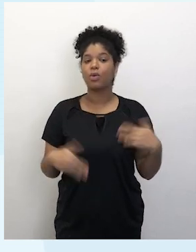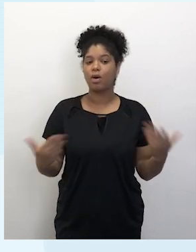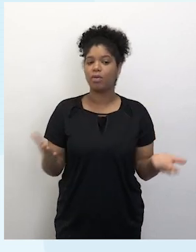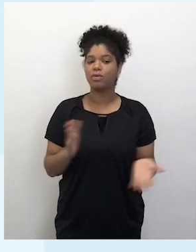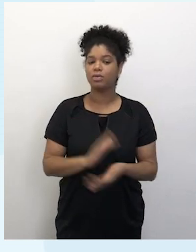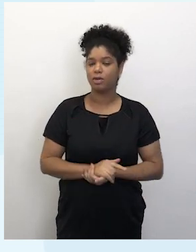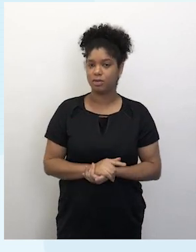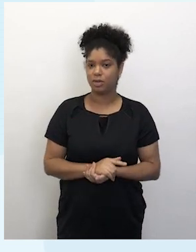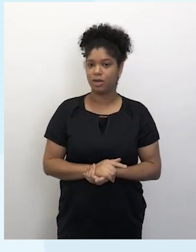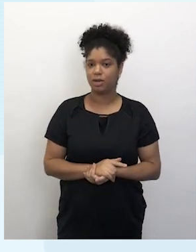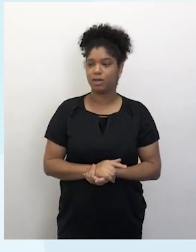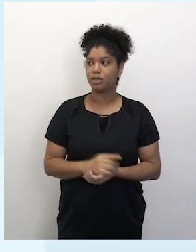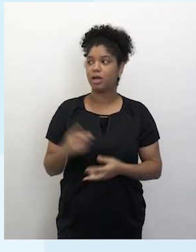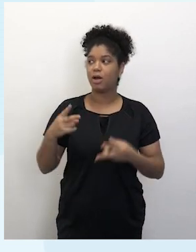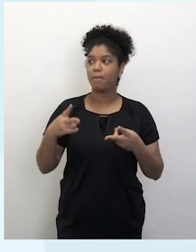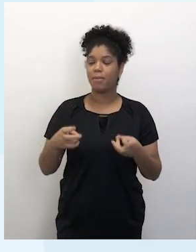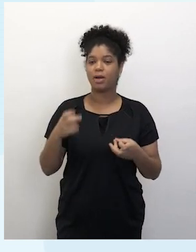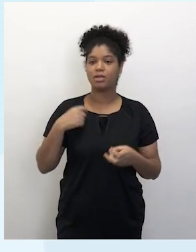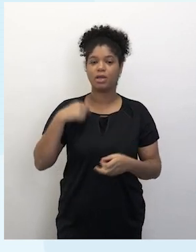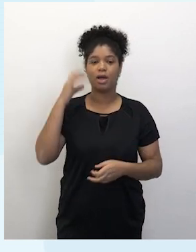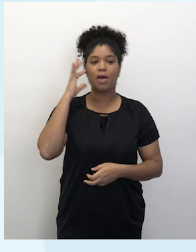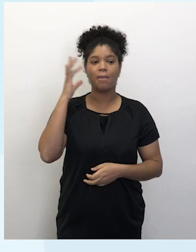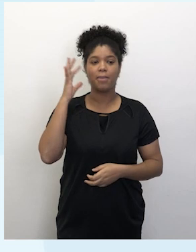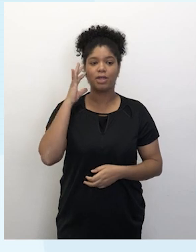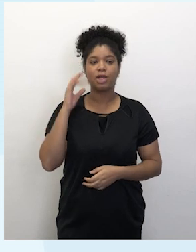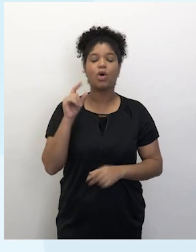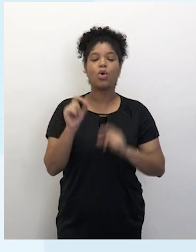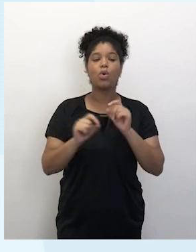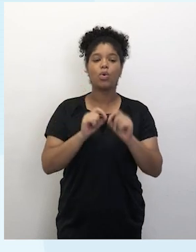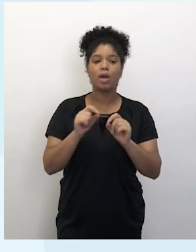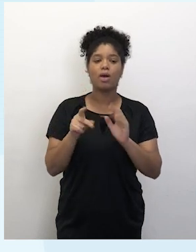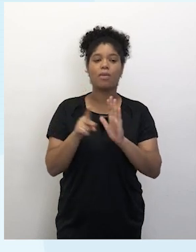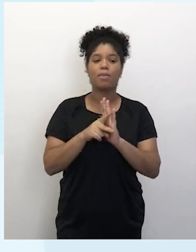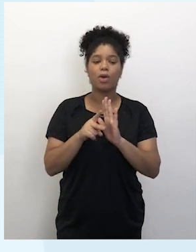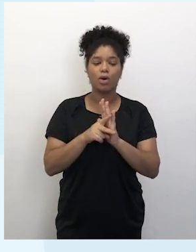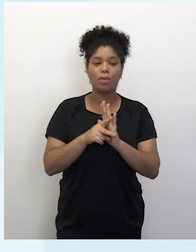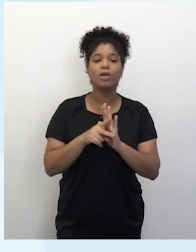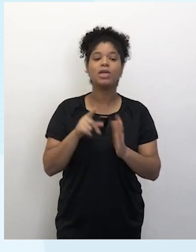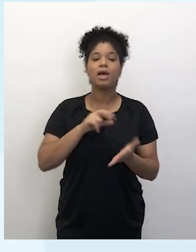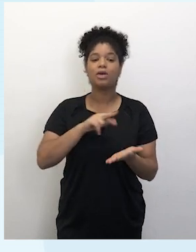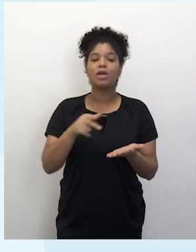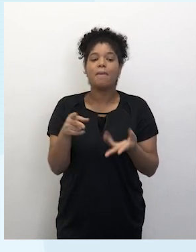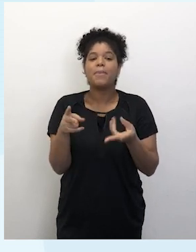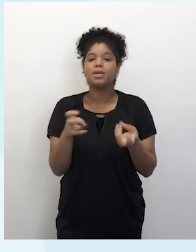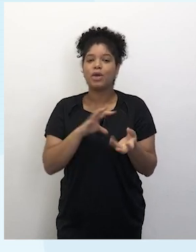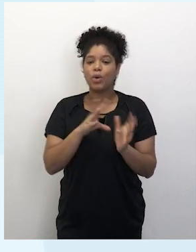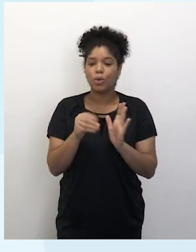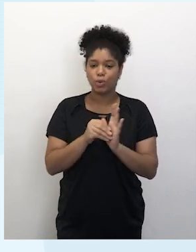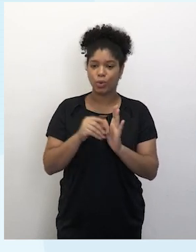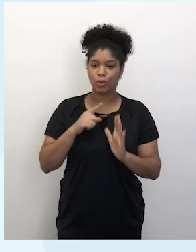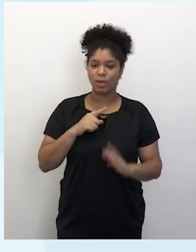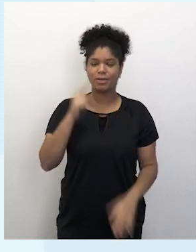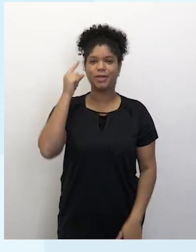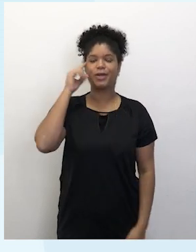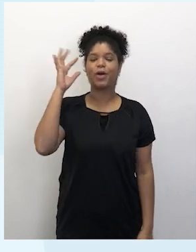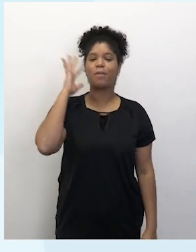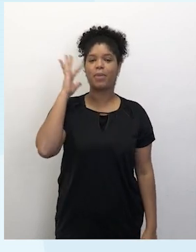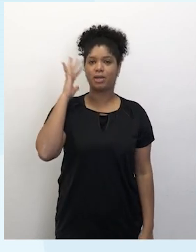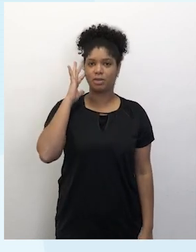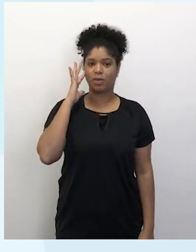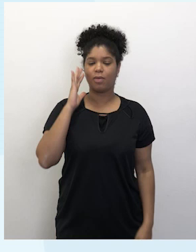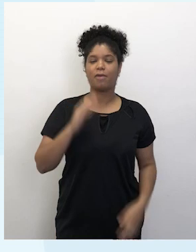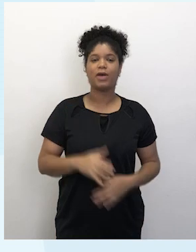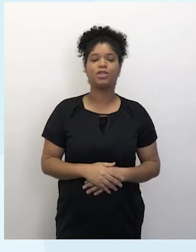Então, se a gente pensar, aí vocês continuam lendo, ok? Vão aparecer aí as definições. Se a gente pensar que